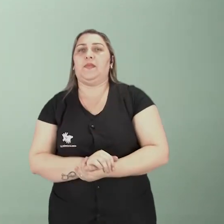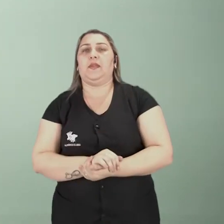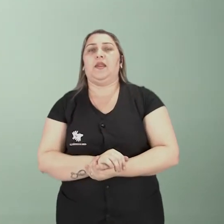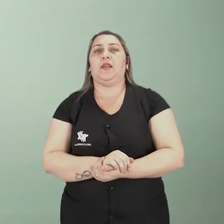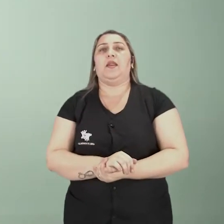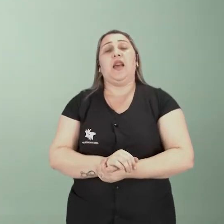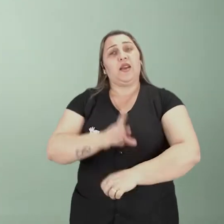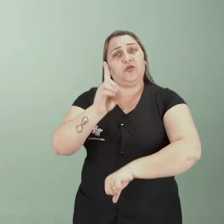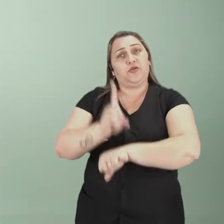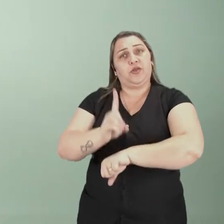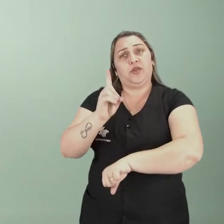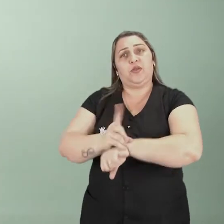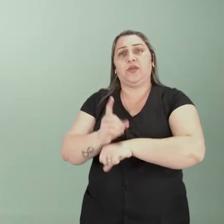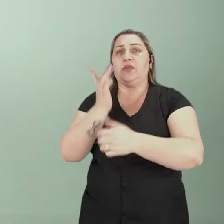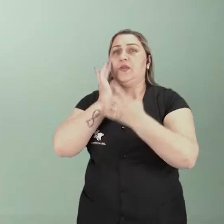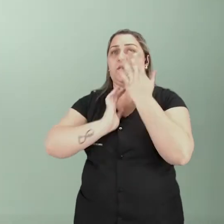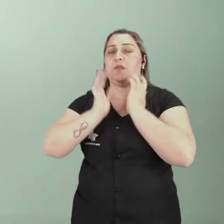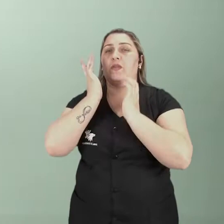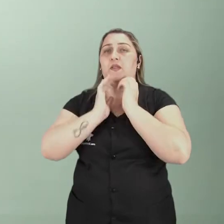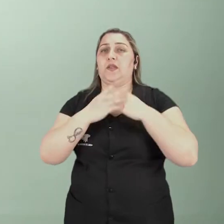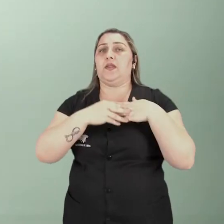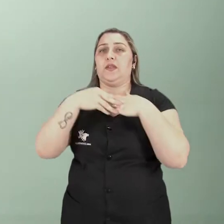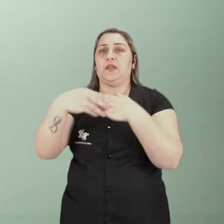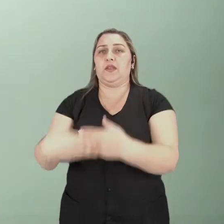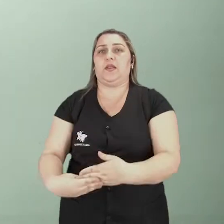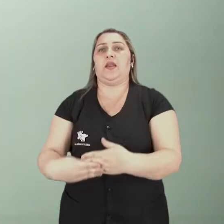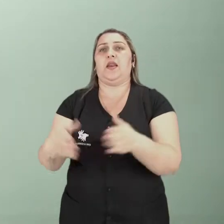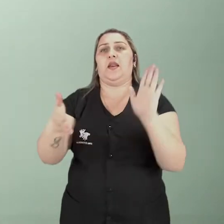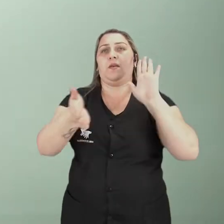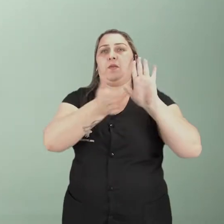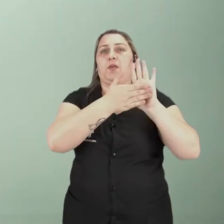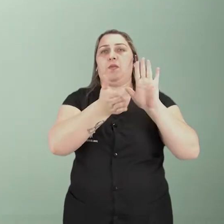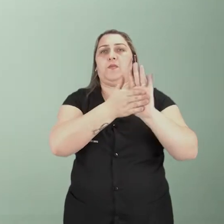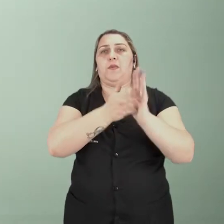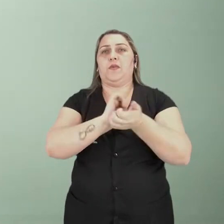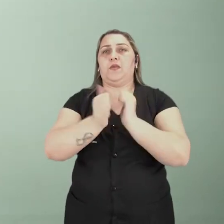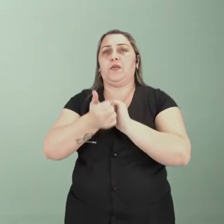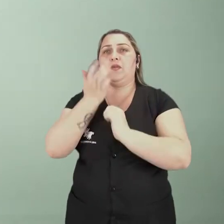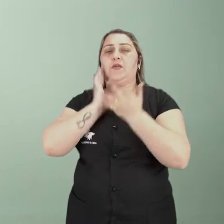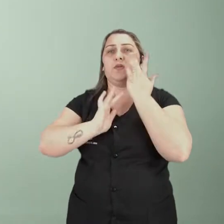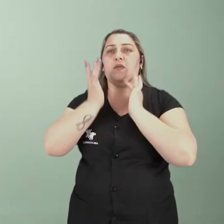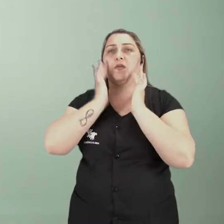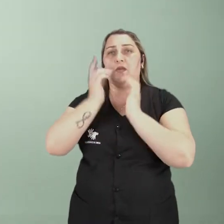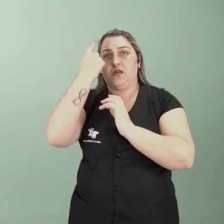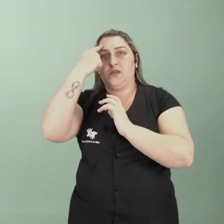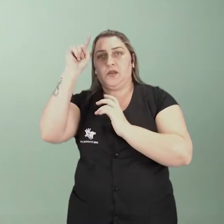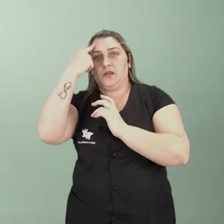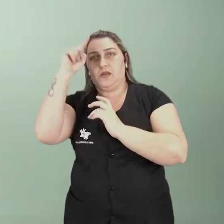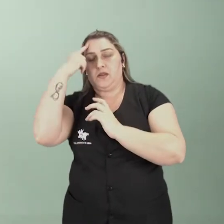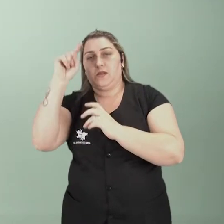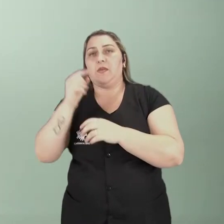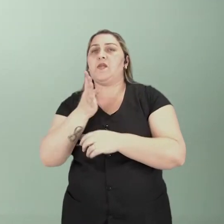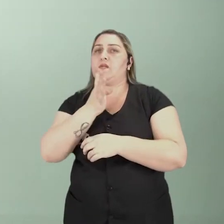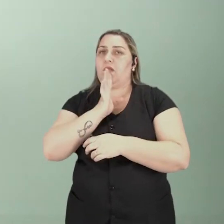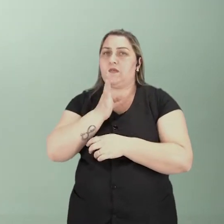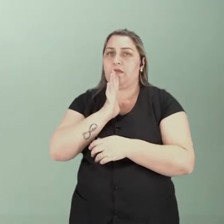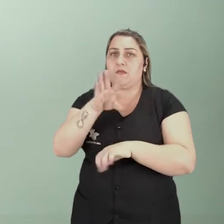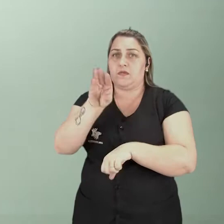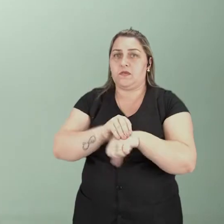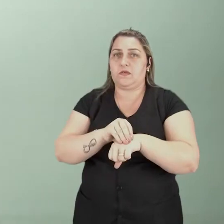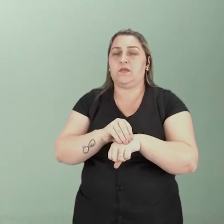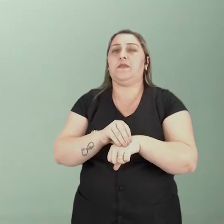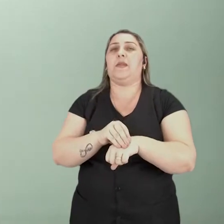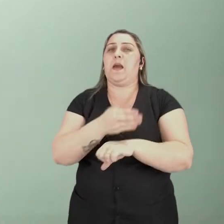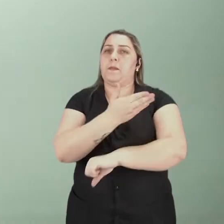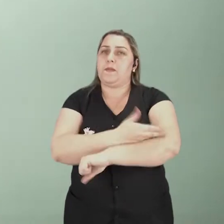a diretora teatral que traz, a proposta dos jogos teatrais e improvisação para o conhecimento